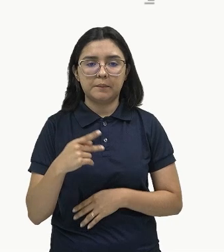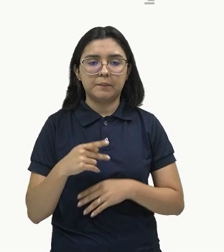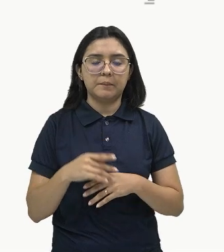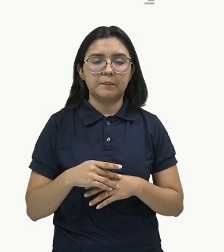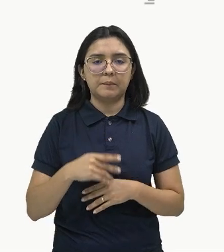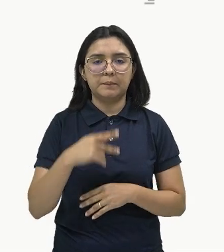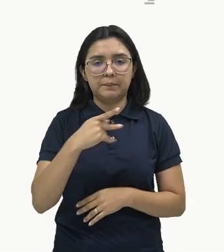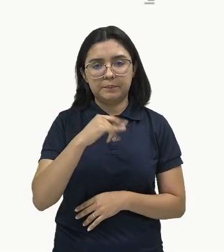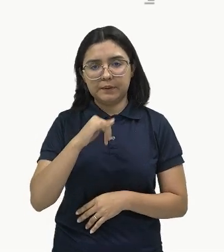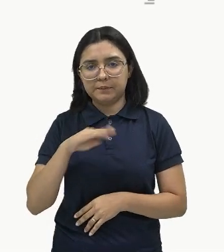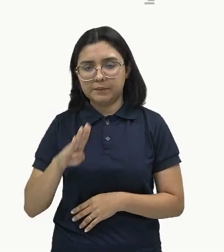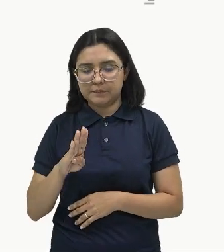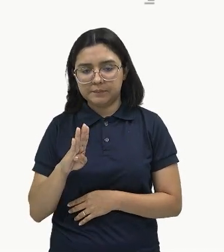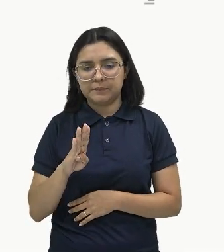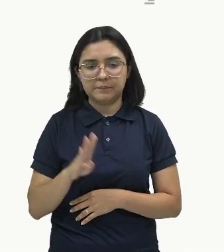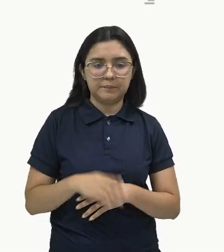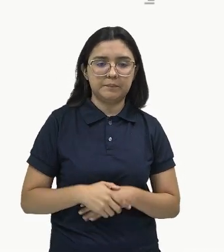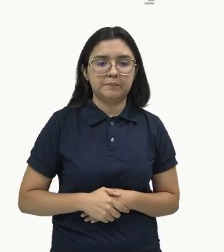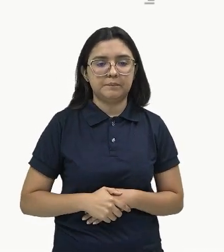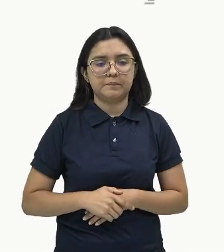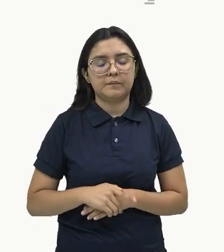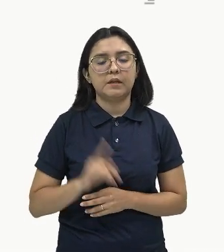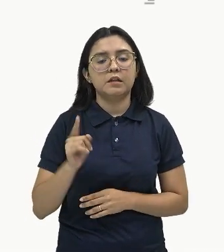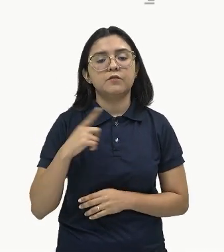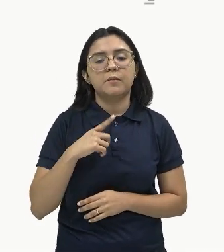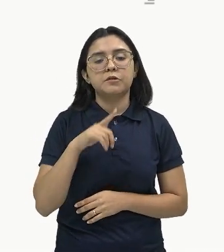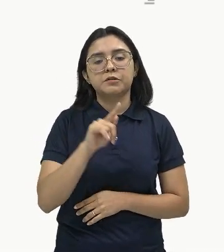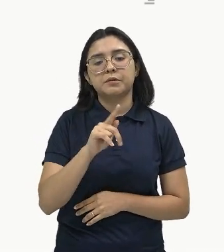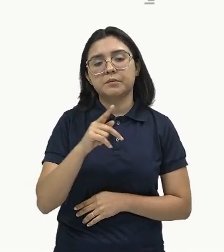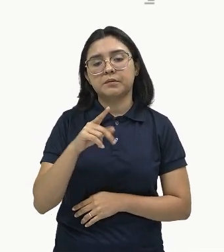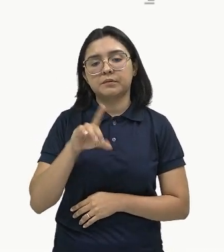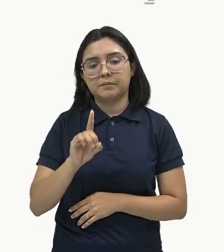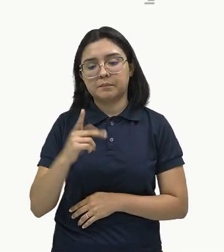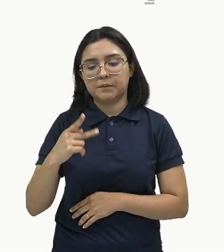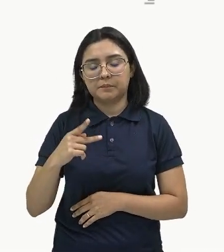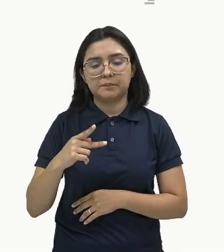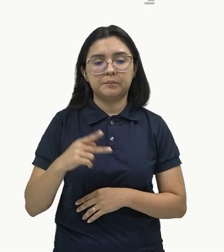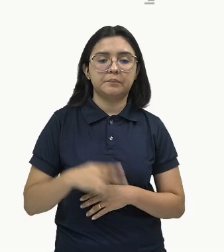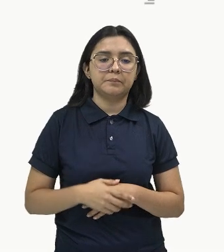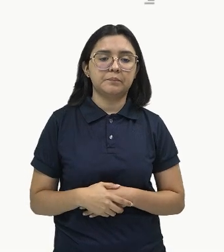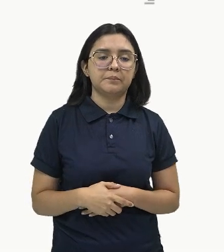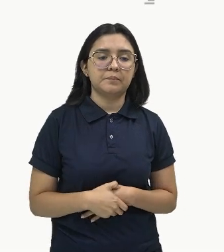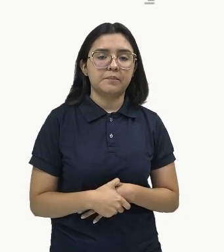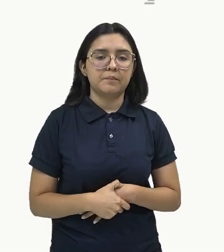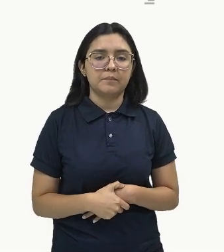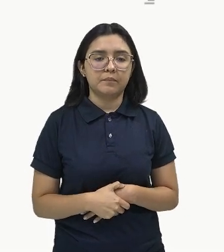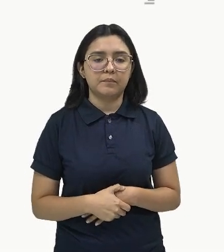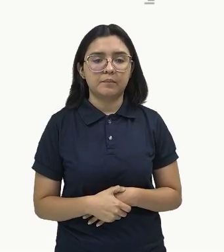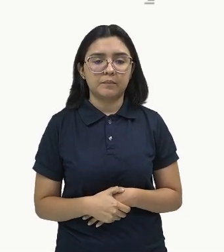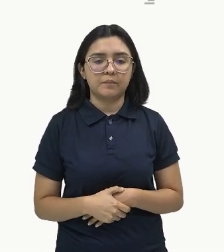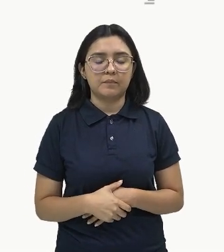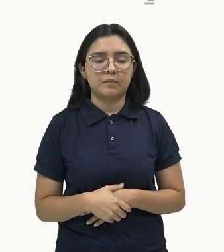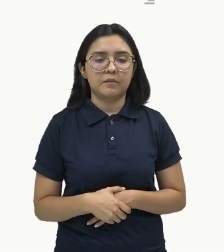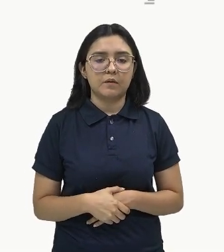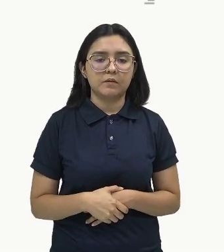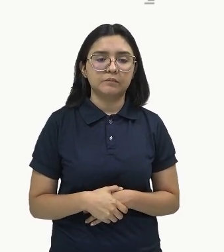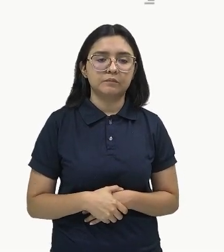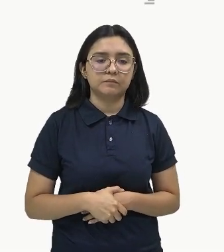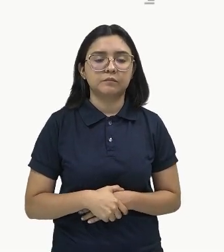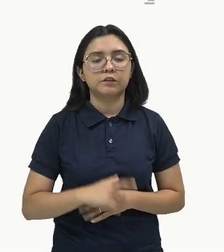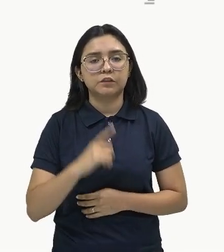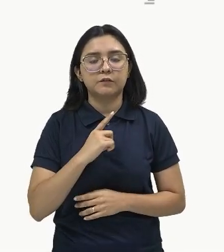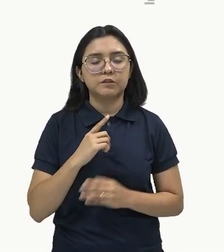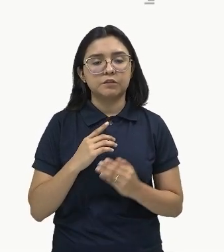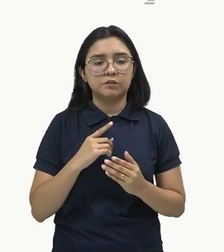chama, eles chamam de GDP, certo? Gross Domestic Product. Então, eles medem, fazem essa medição